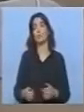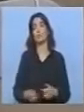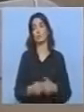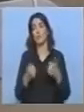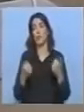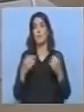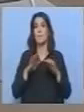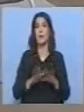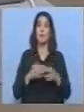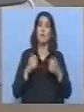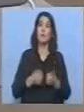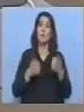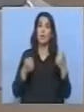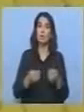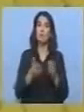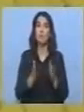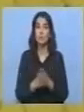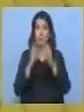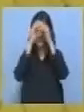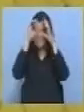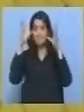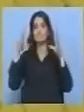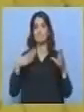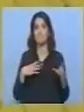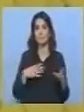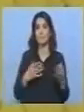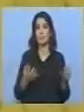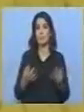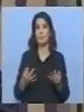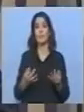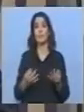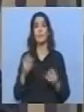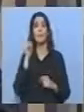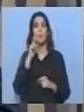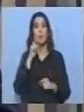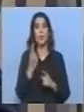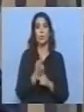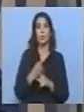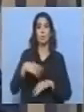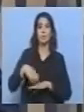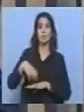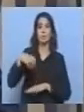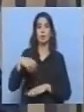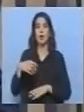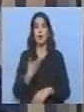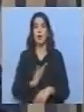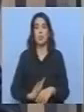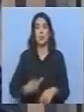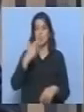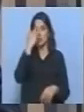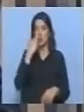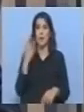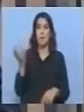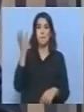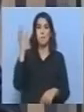mas é bom que todos tenhamos, digamos, a consciência de que o facto de termos o património que temos e as necessidades que temos de manutenção